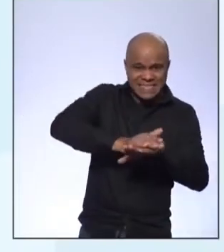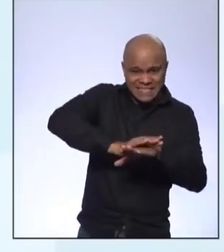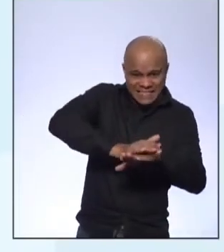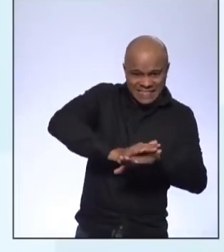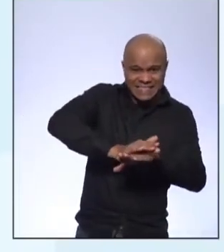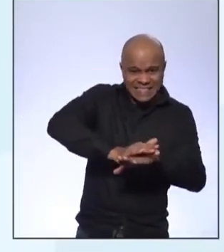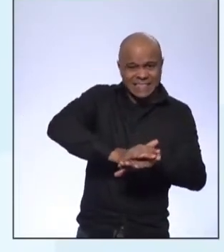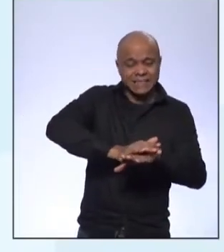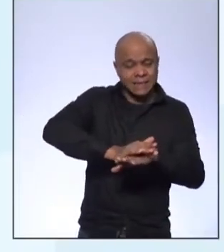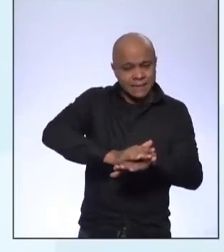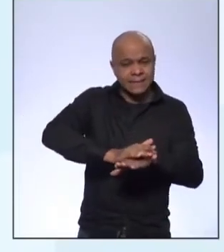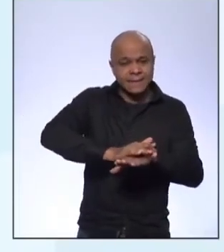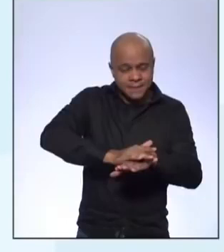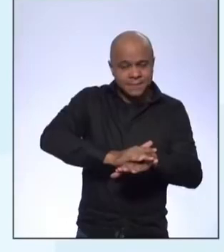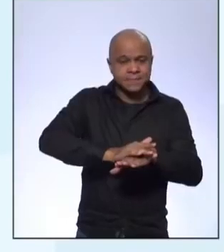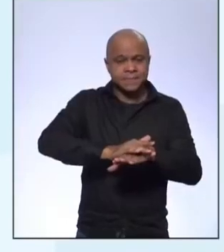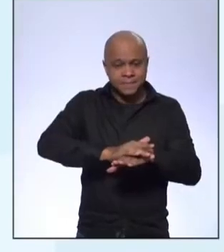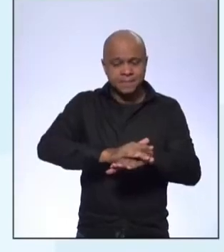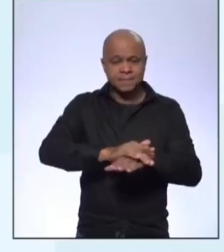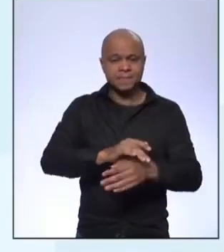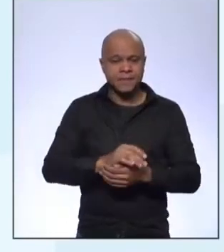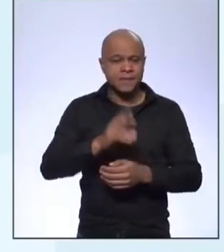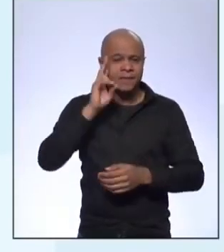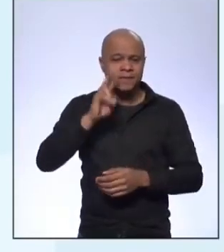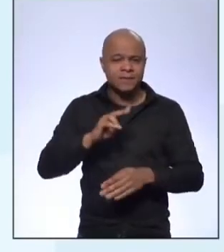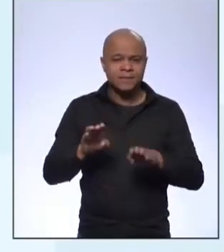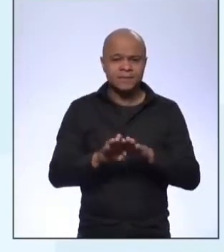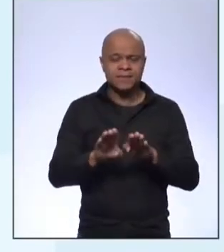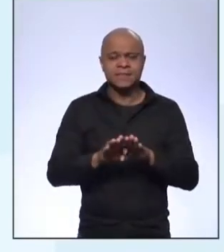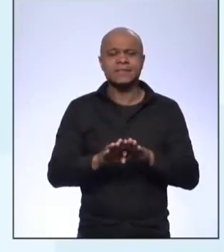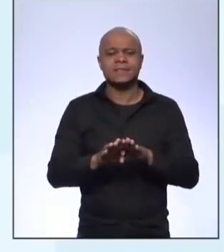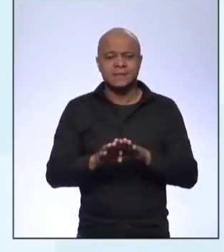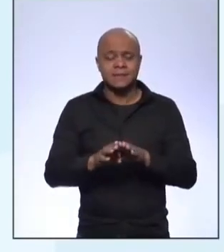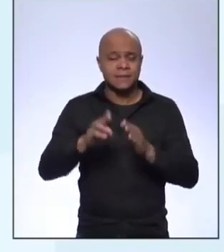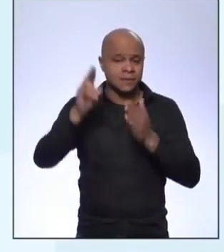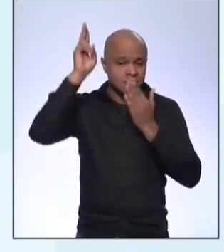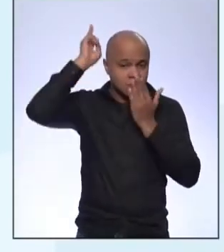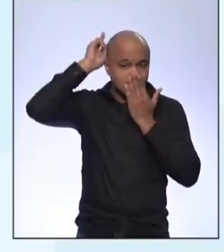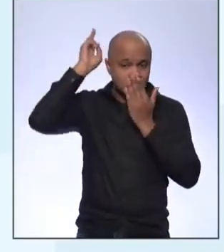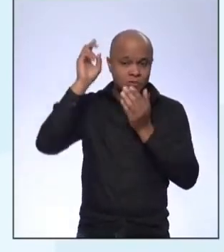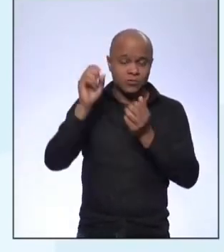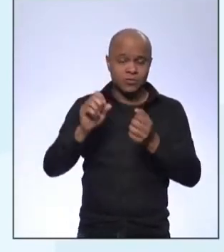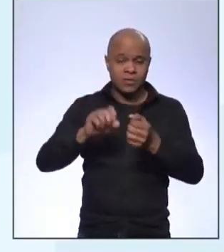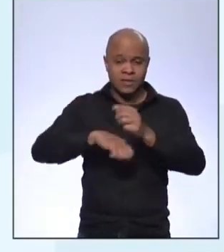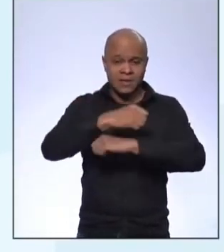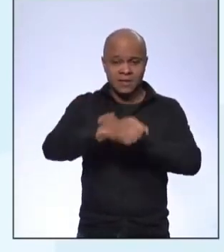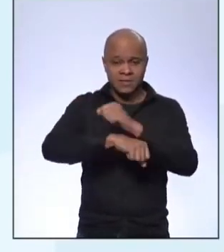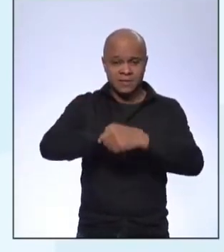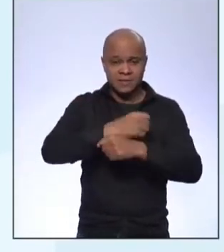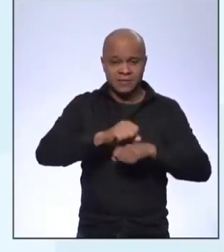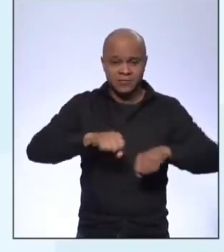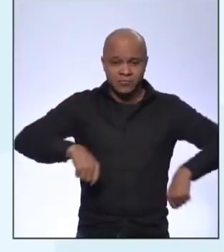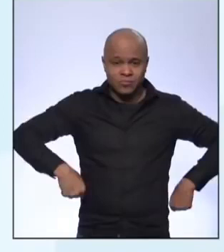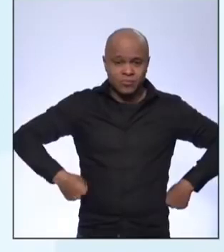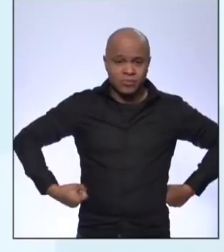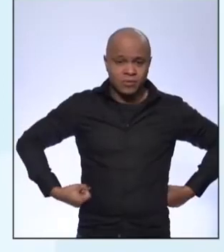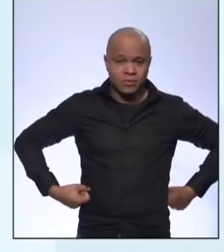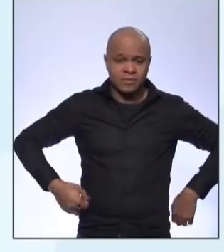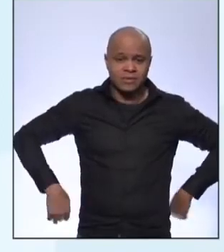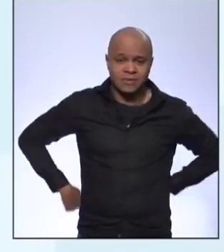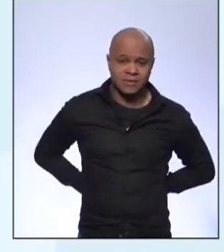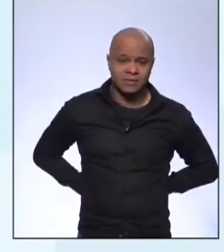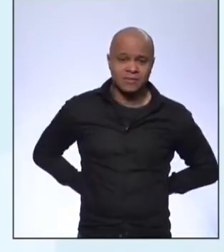pés do indígena, e a gente também vê que o indígena está com as mãos amarradas atrás do corpo,